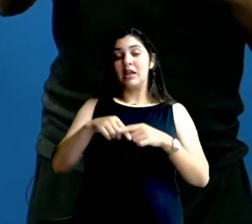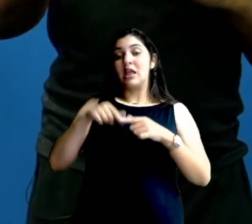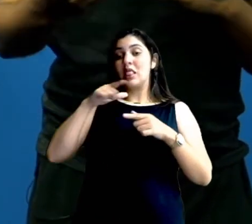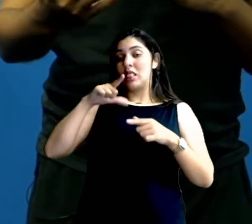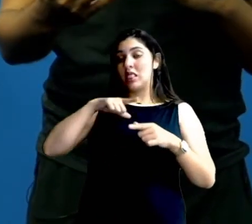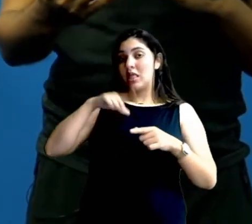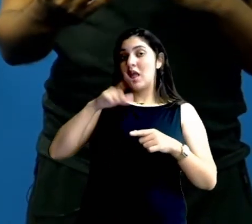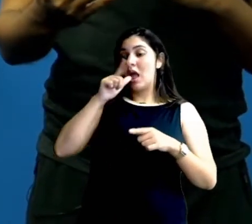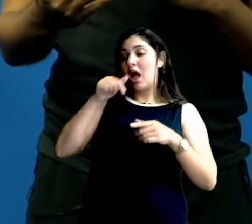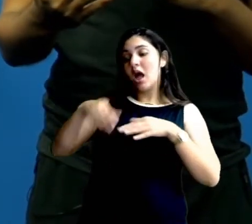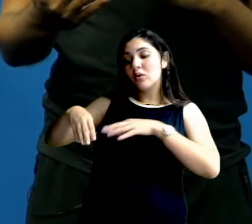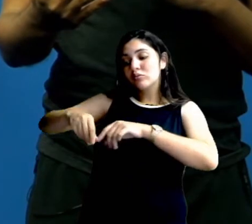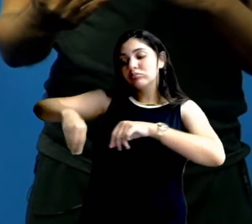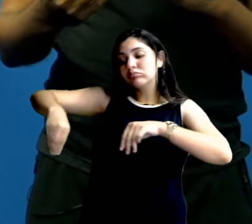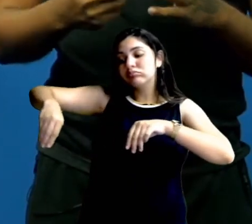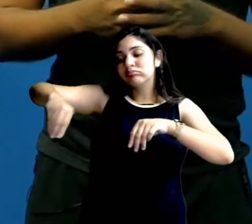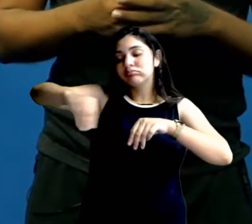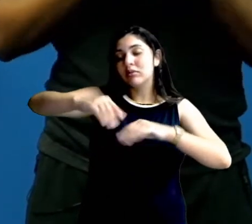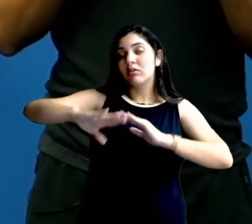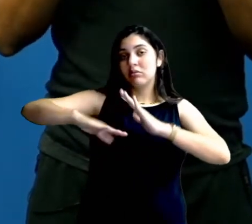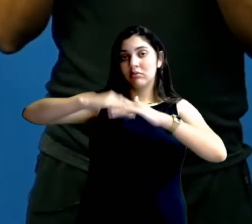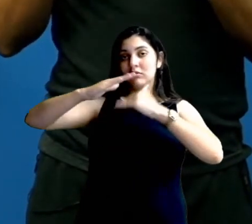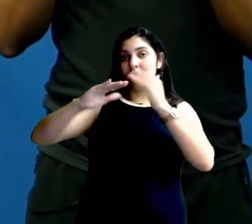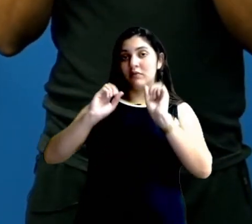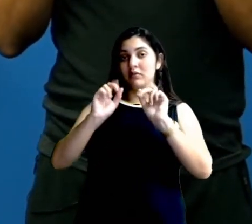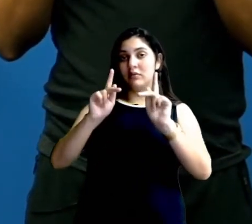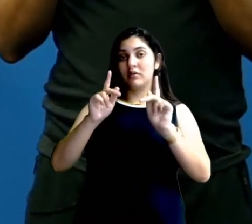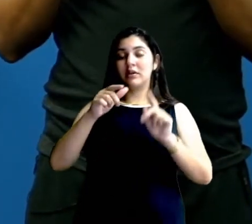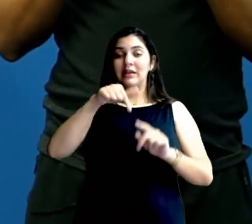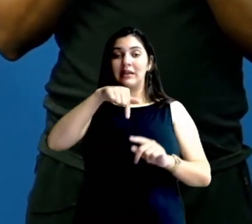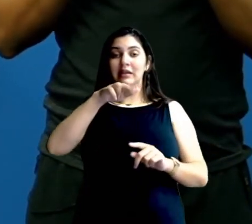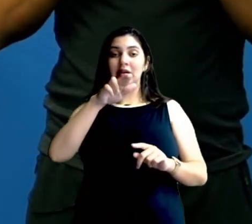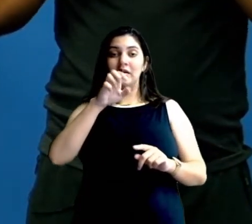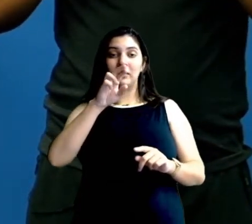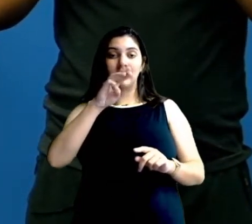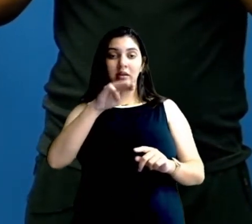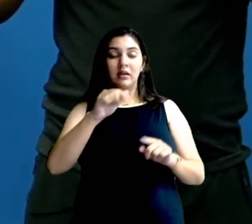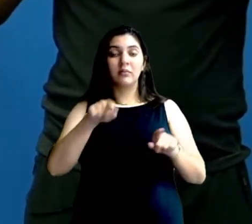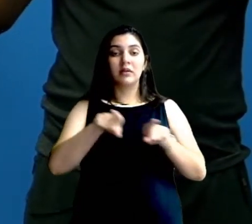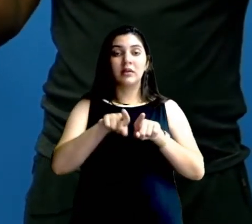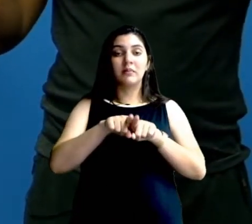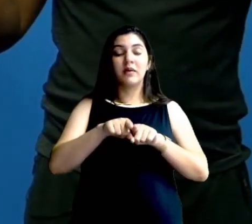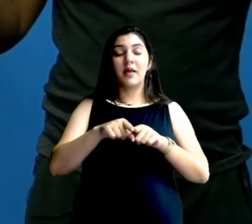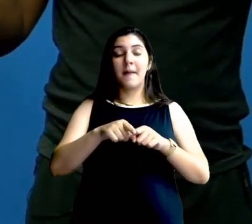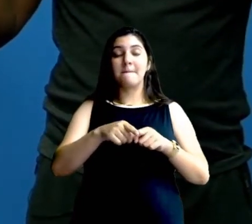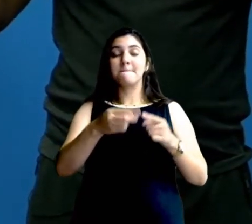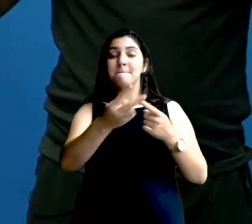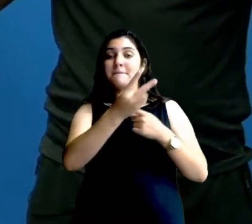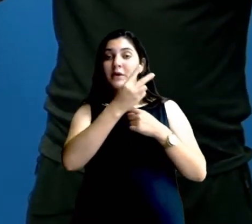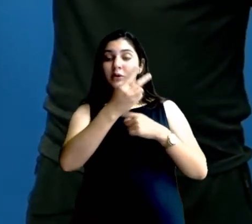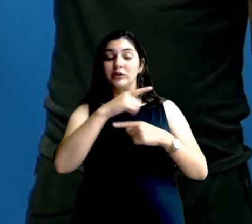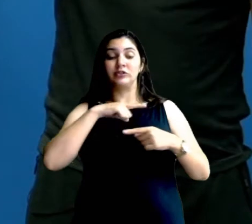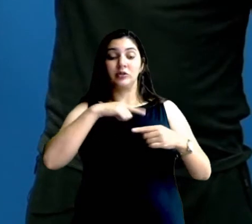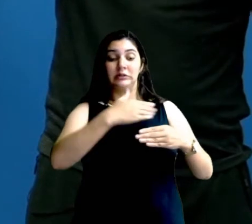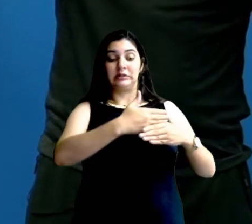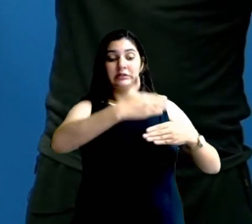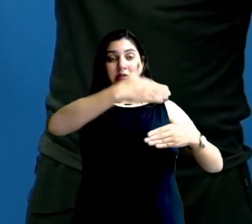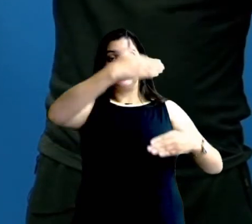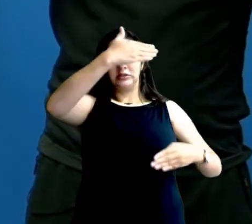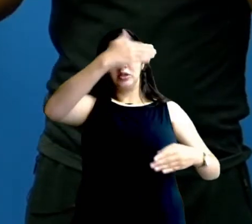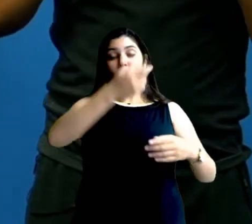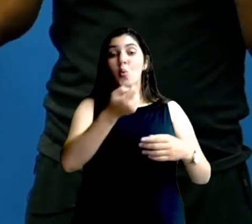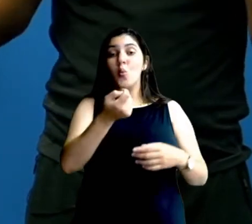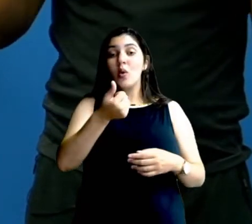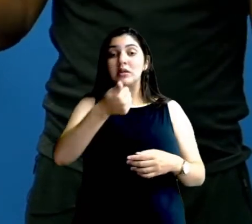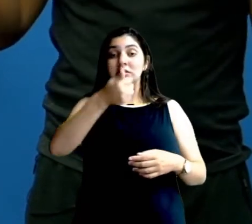daí então kerma ela e se desenvolver tá queima também era protegida por uma Muralha com uma Muralha imensa gente tinha quase 10 metros